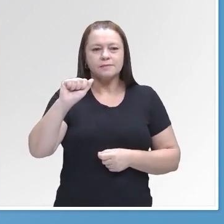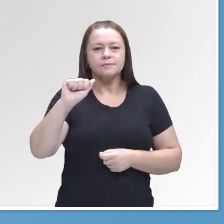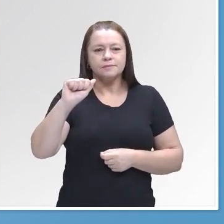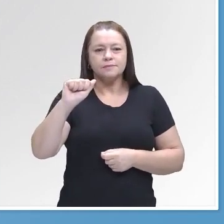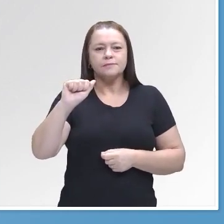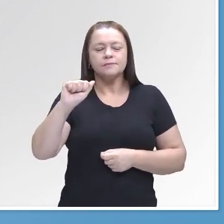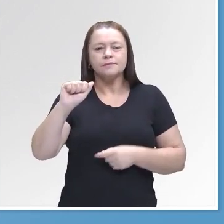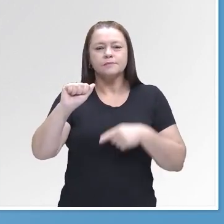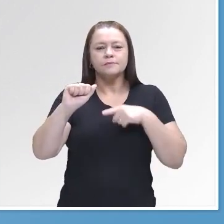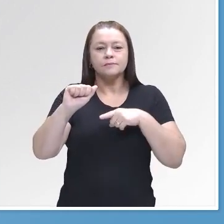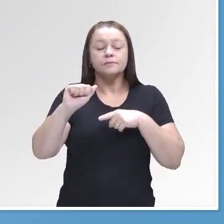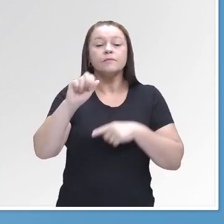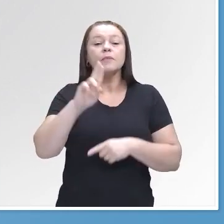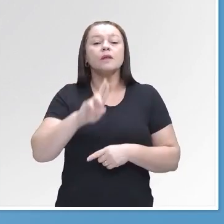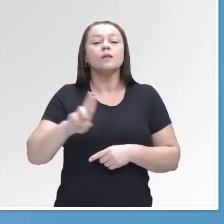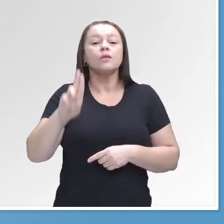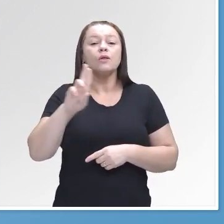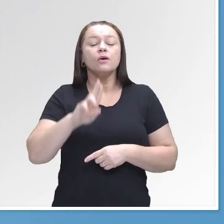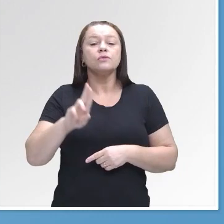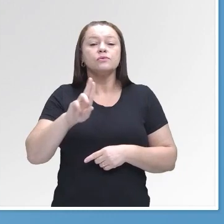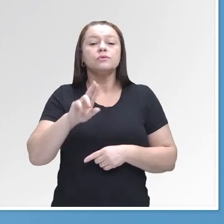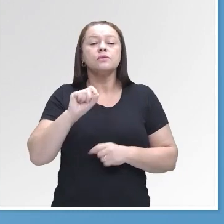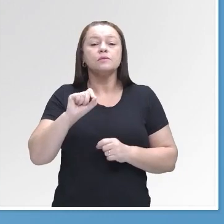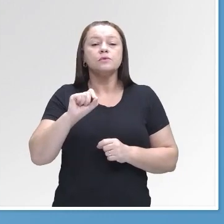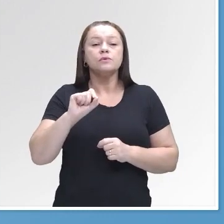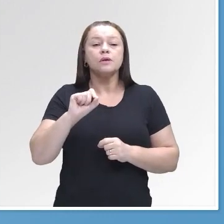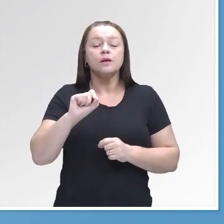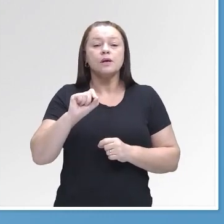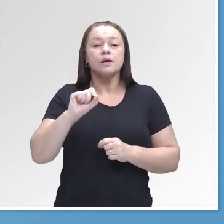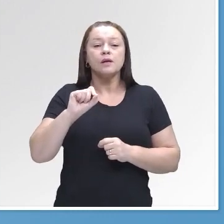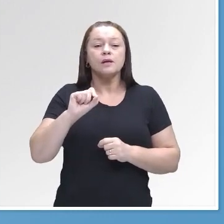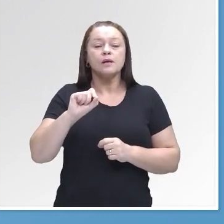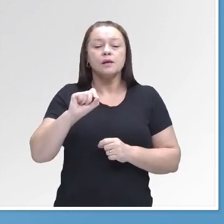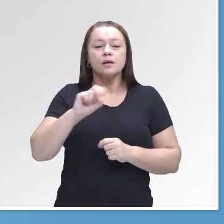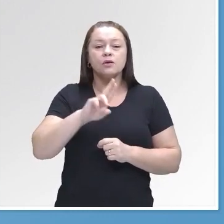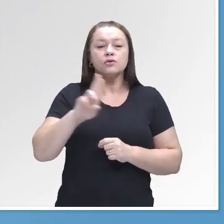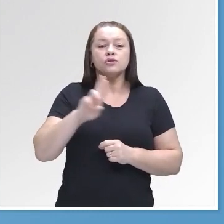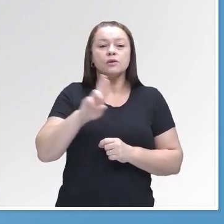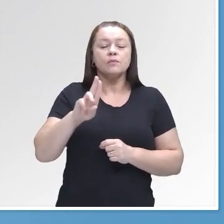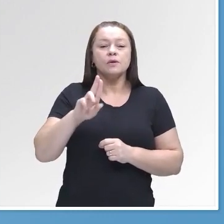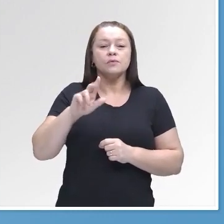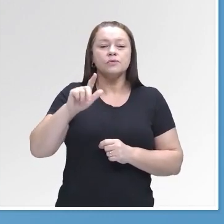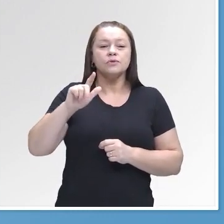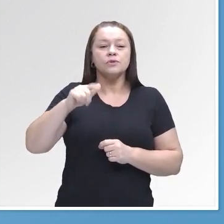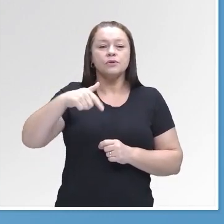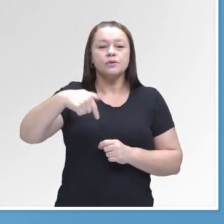massa, usamos a unidade de medida que chamamos de